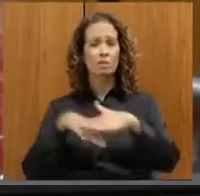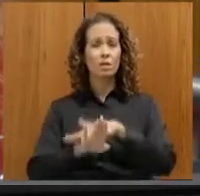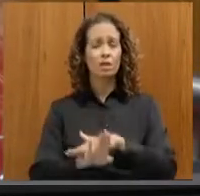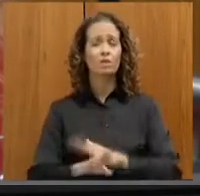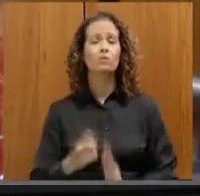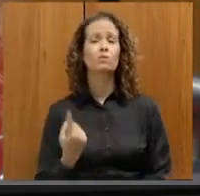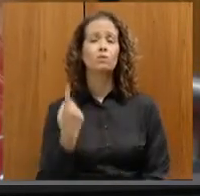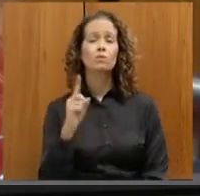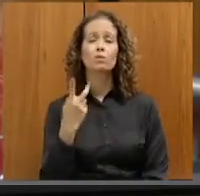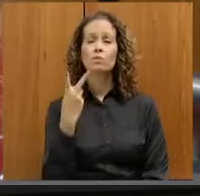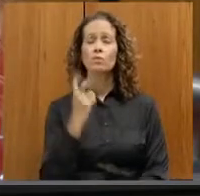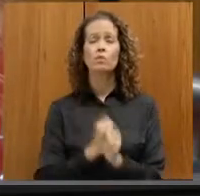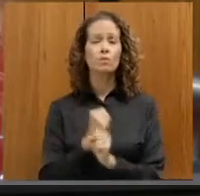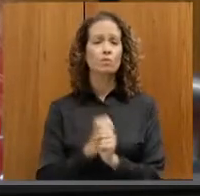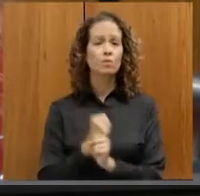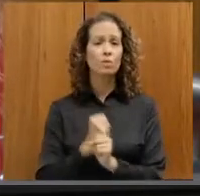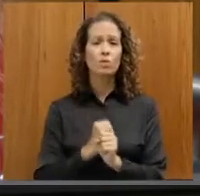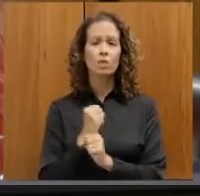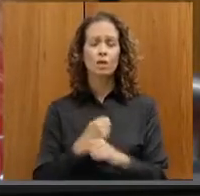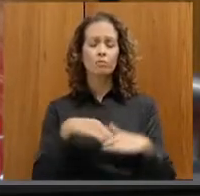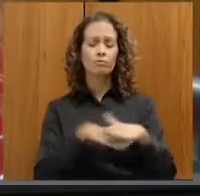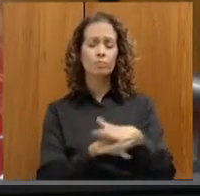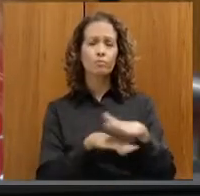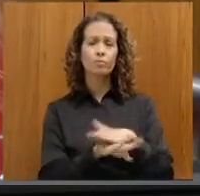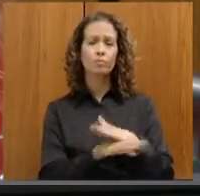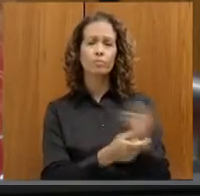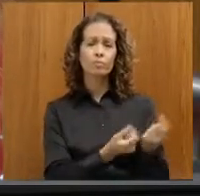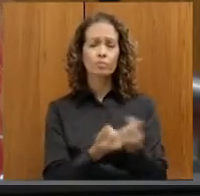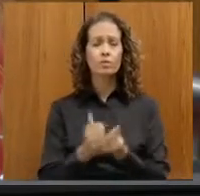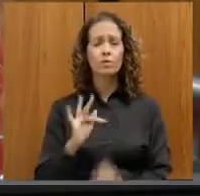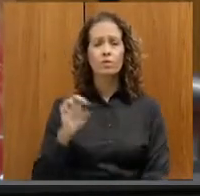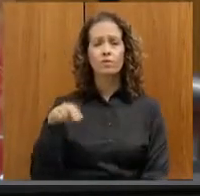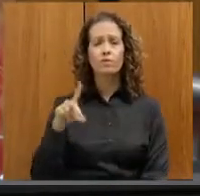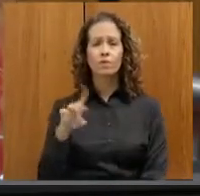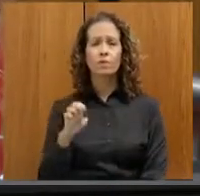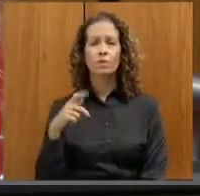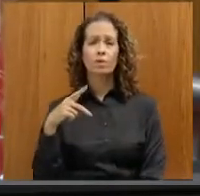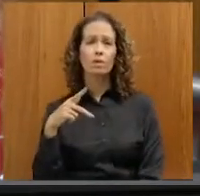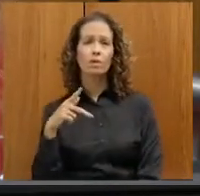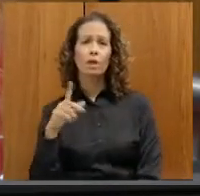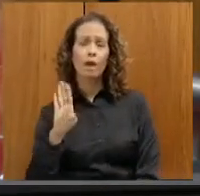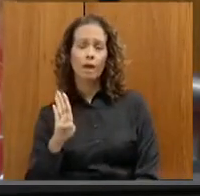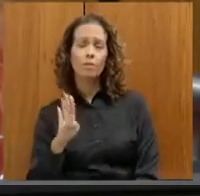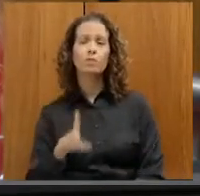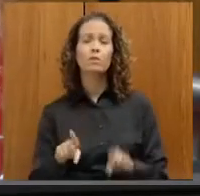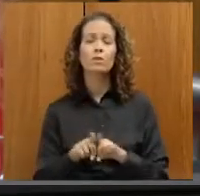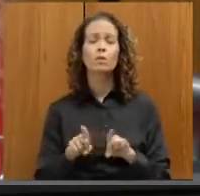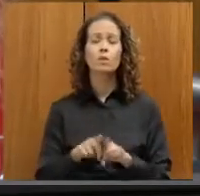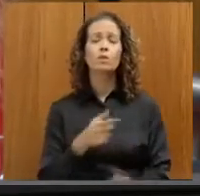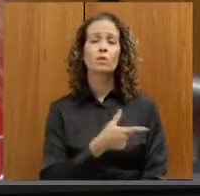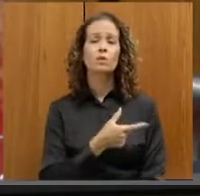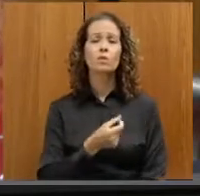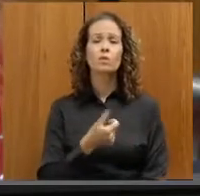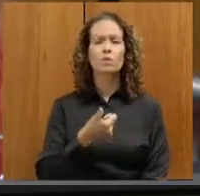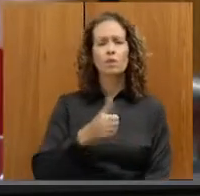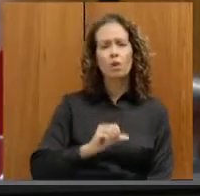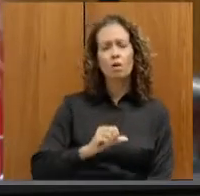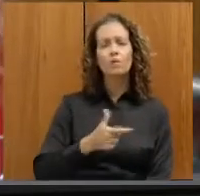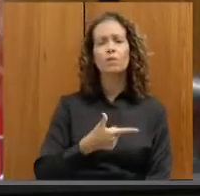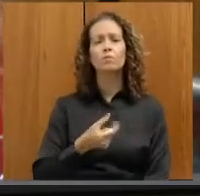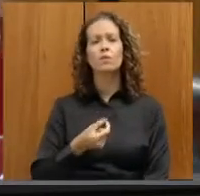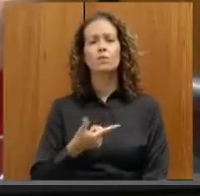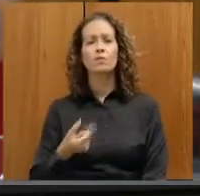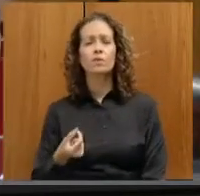últimos dois anos foram os anos com maior acúmulo de recursos do fundeb tanto 2019/2020 agora 2021